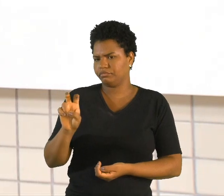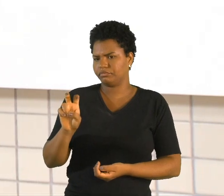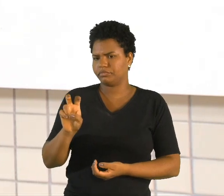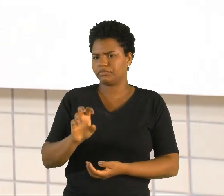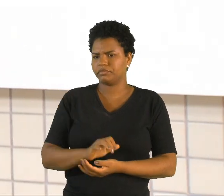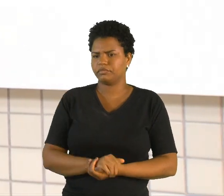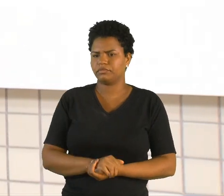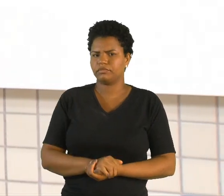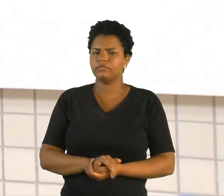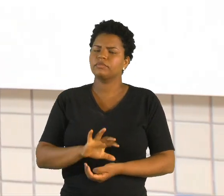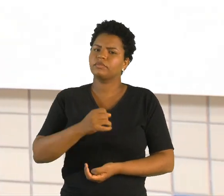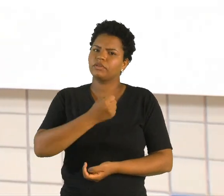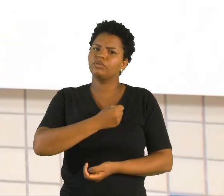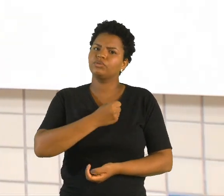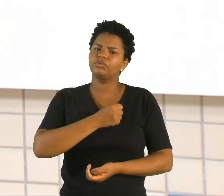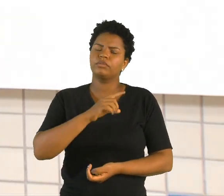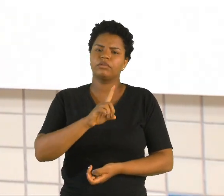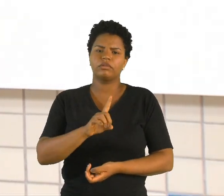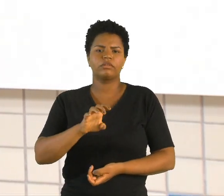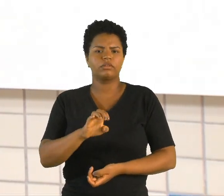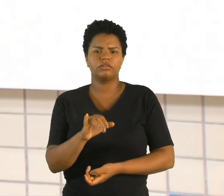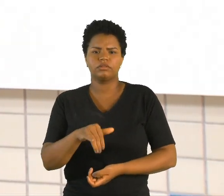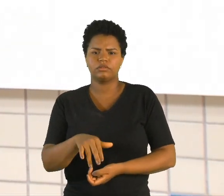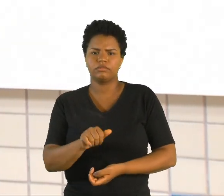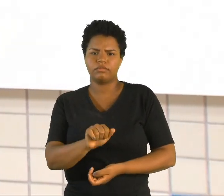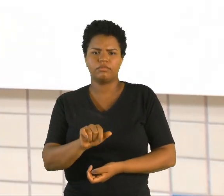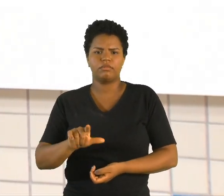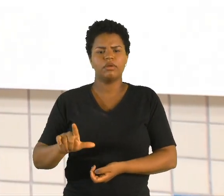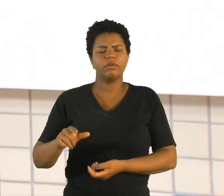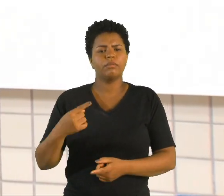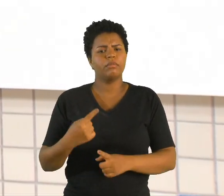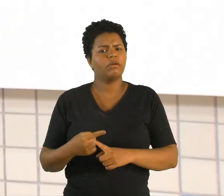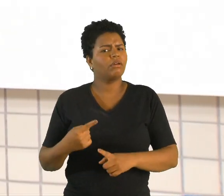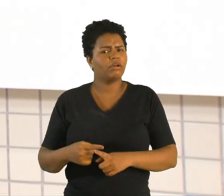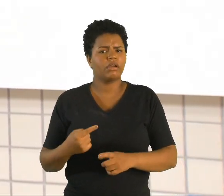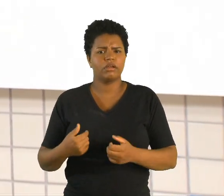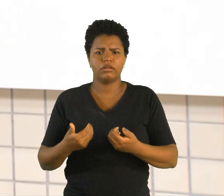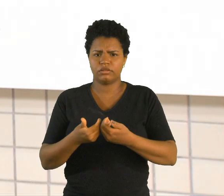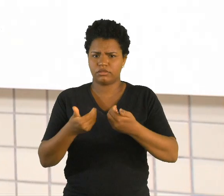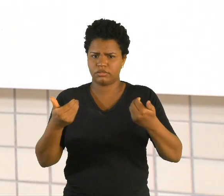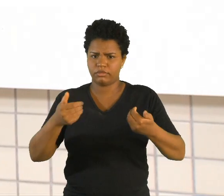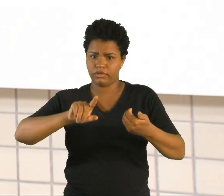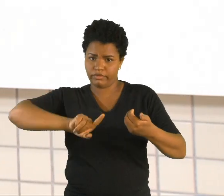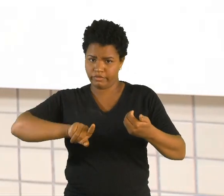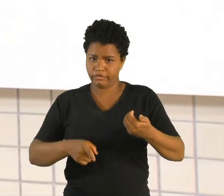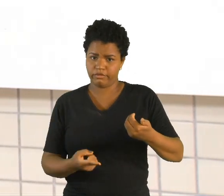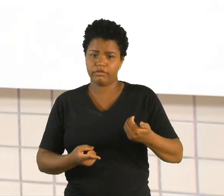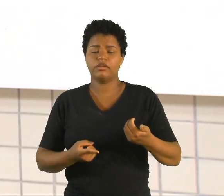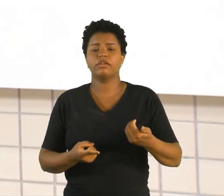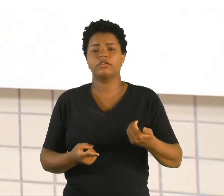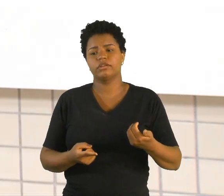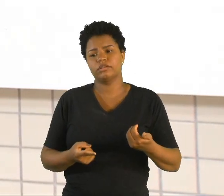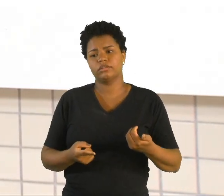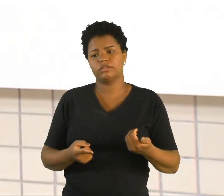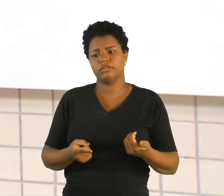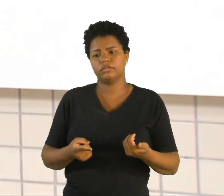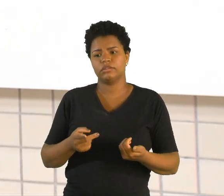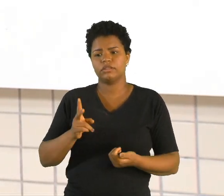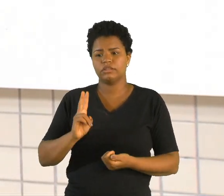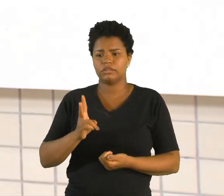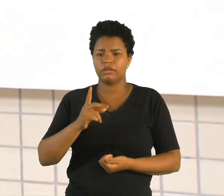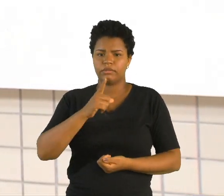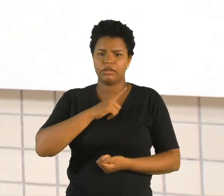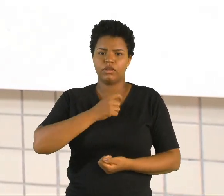1,5, esse número é um número decimal, pessoal. Por quê? Porque ele é separado de vírgula e sempre tem um número que